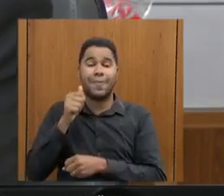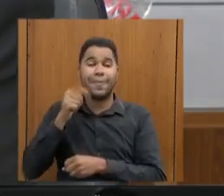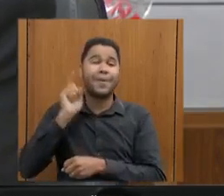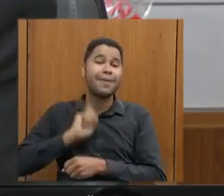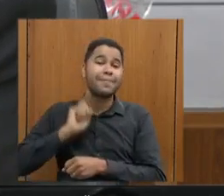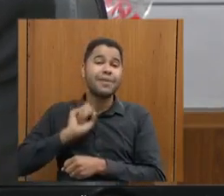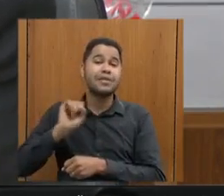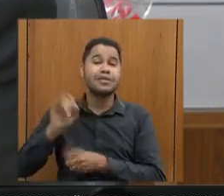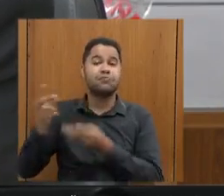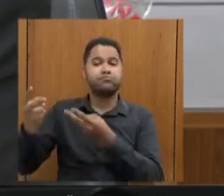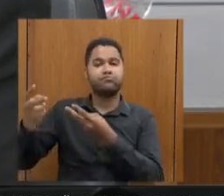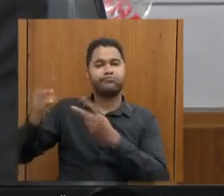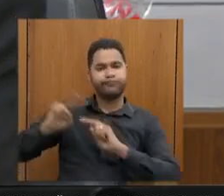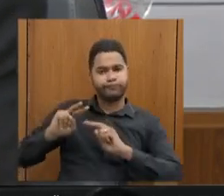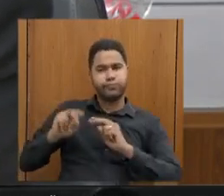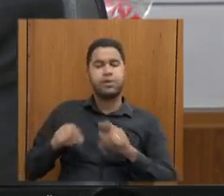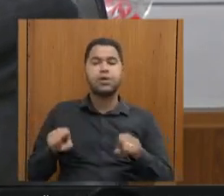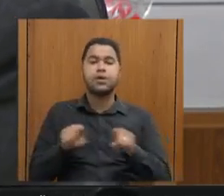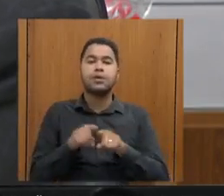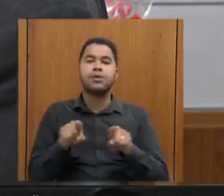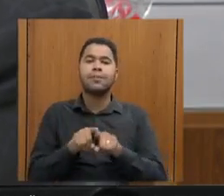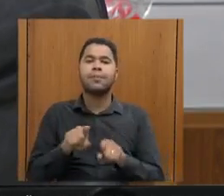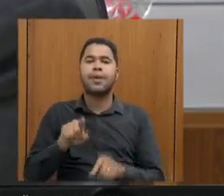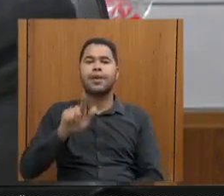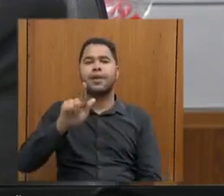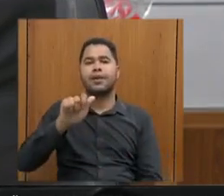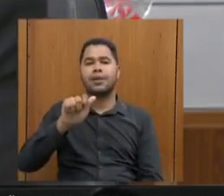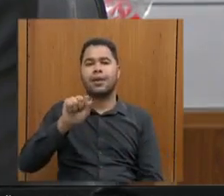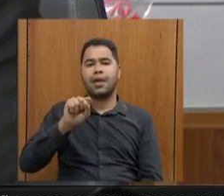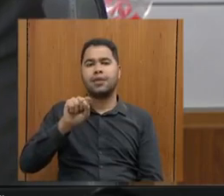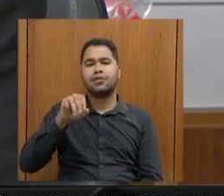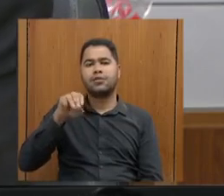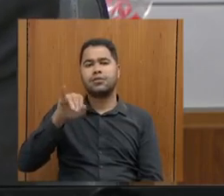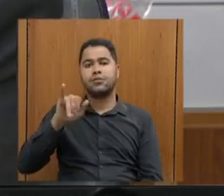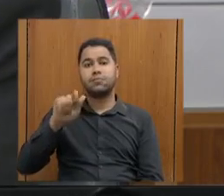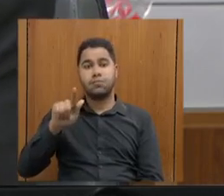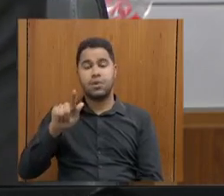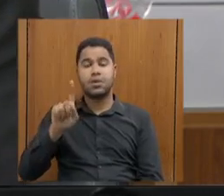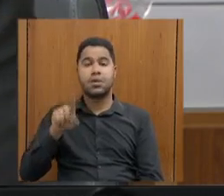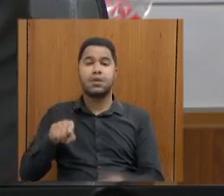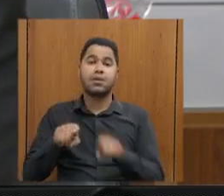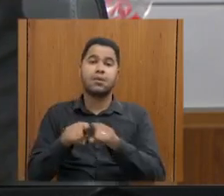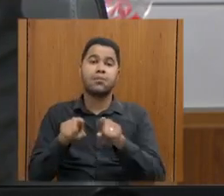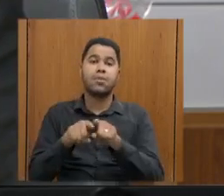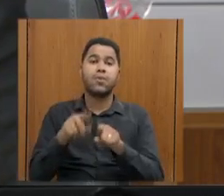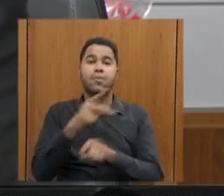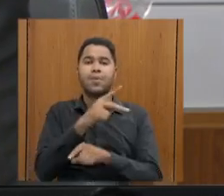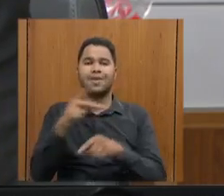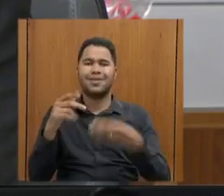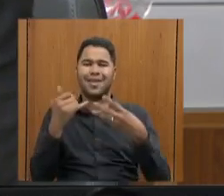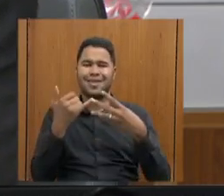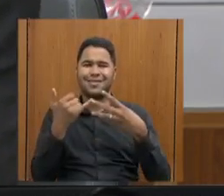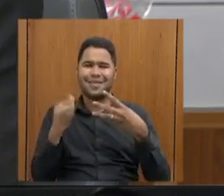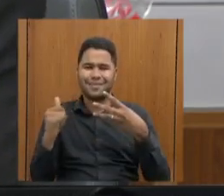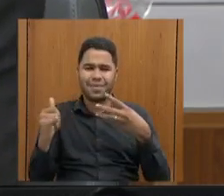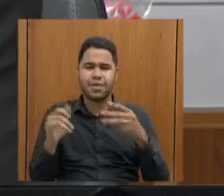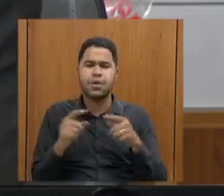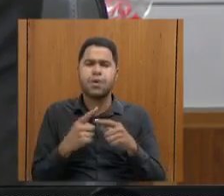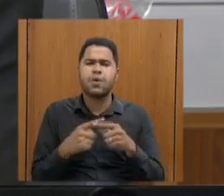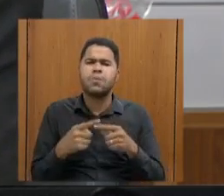mais do que isso a própria gasmig aí toca um pouco a questão do presidente da Cemig é